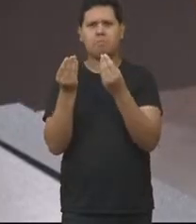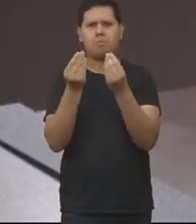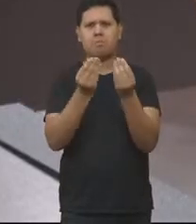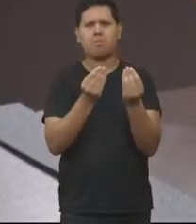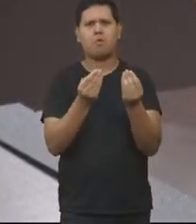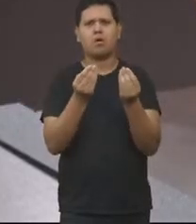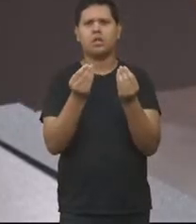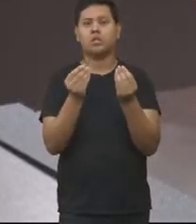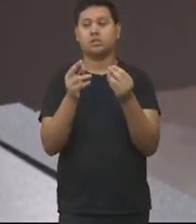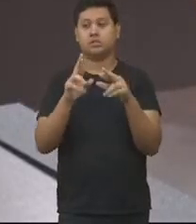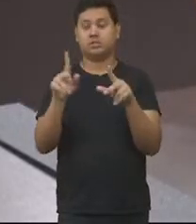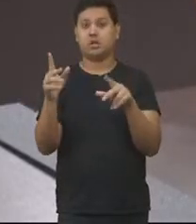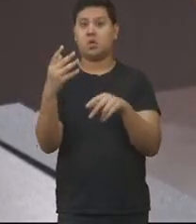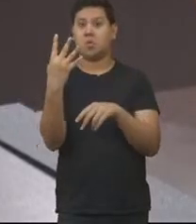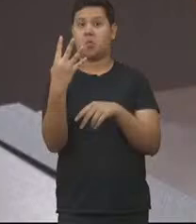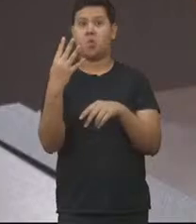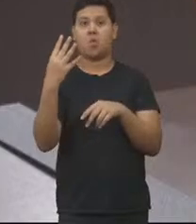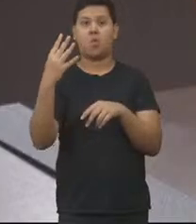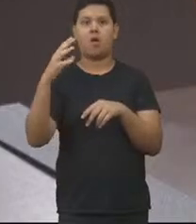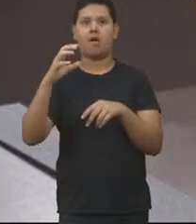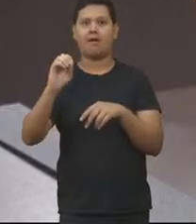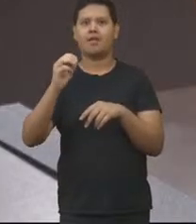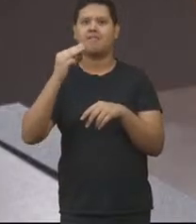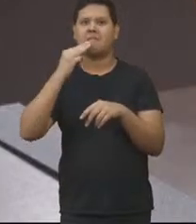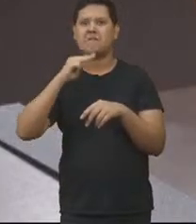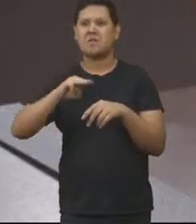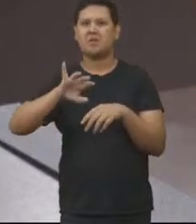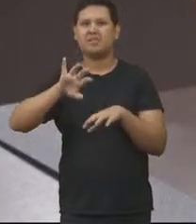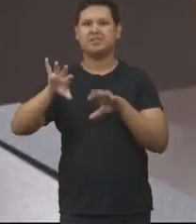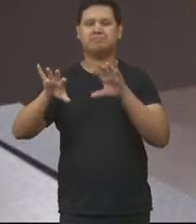uma diferença de 40 milhões.